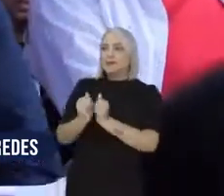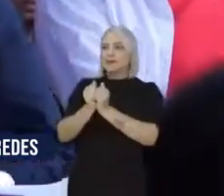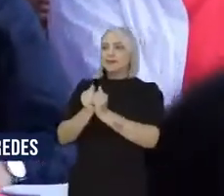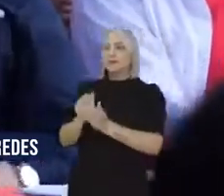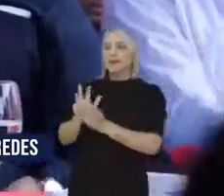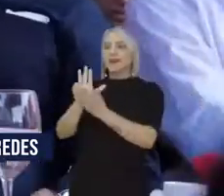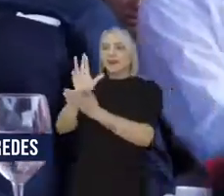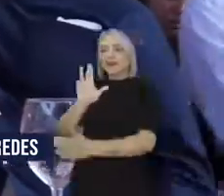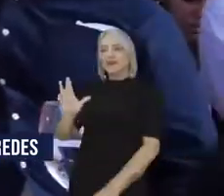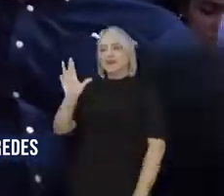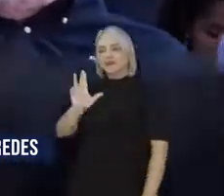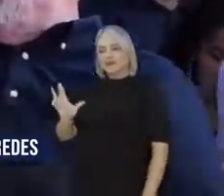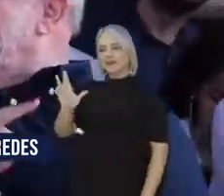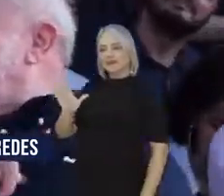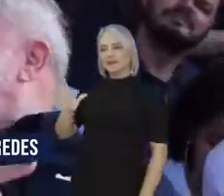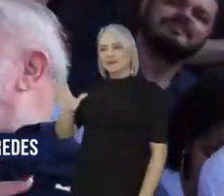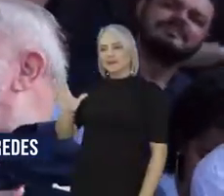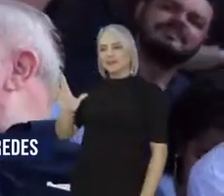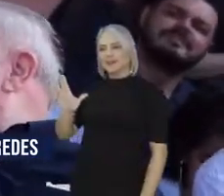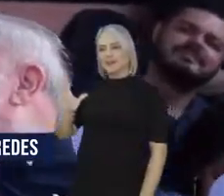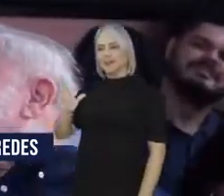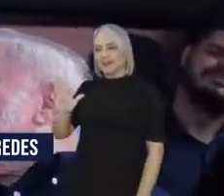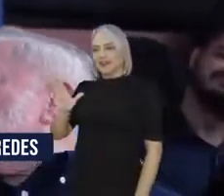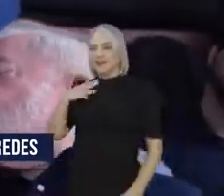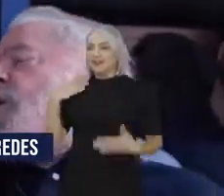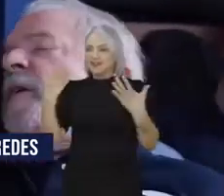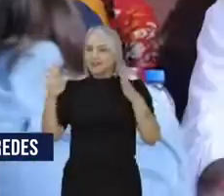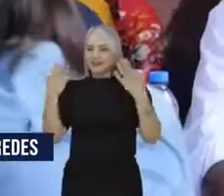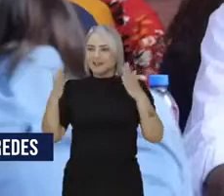O Caio também, aí. Salva de palmas para essas crianças também, hein?